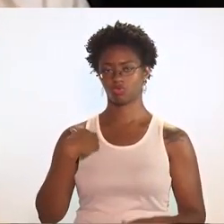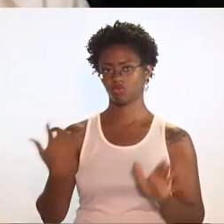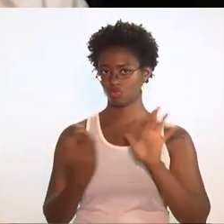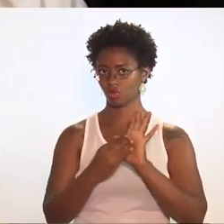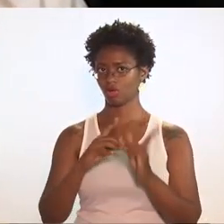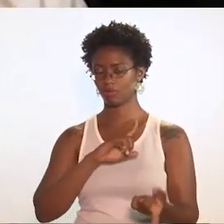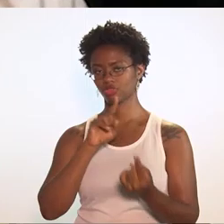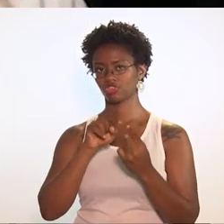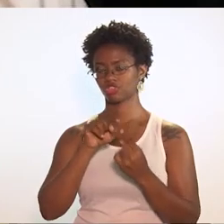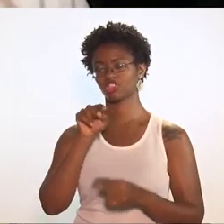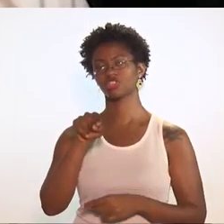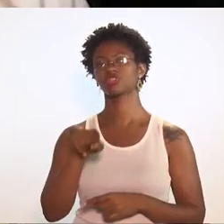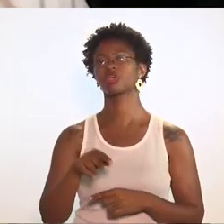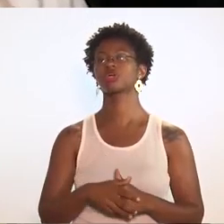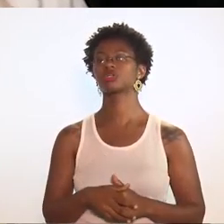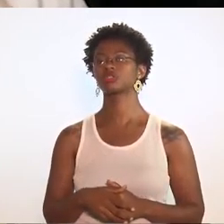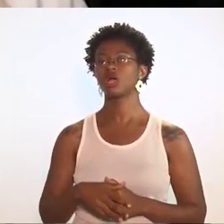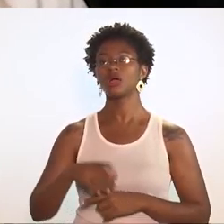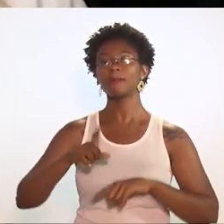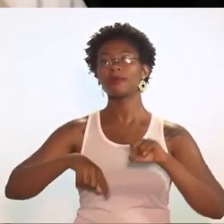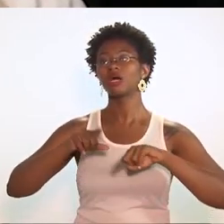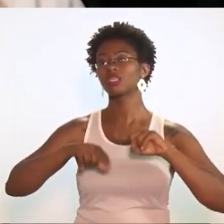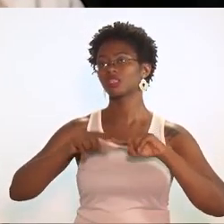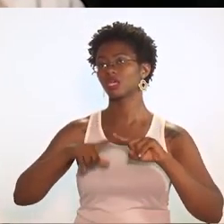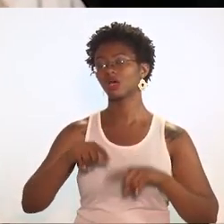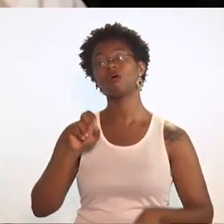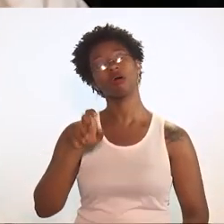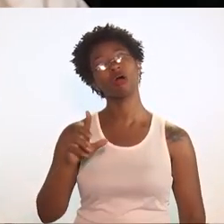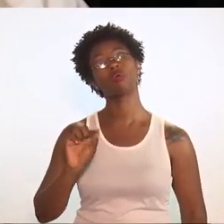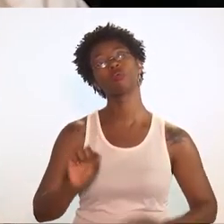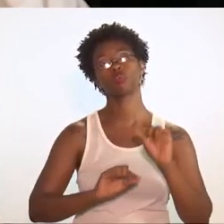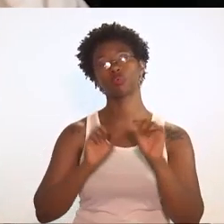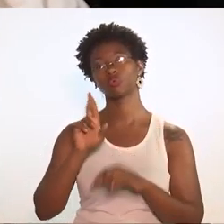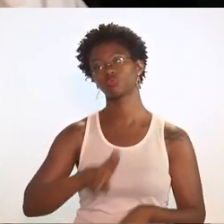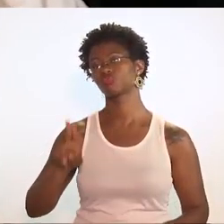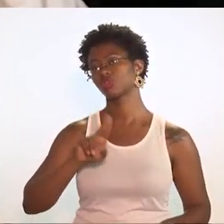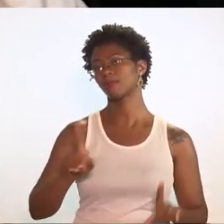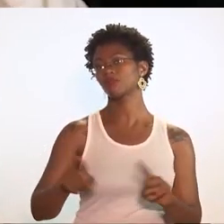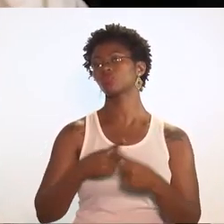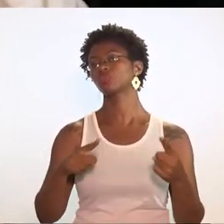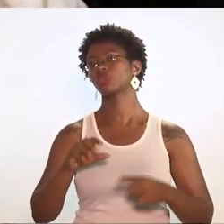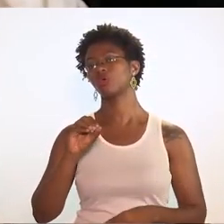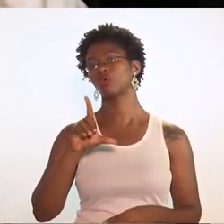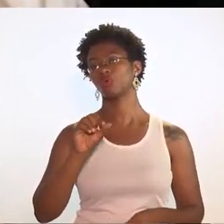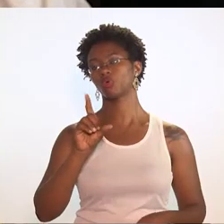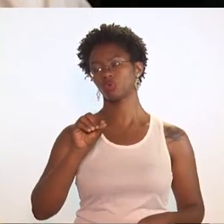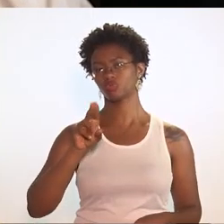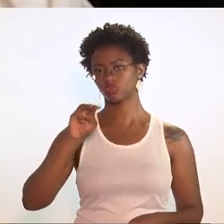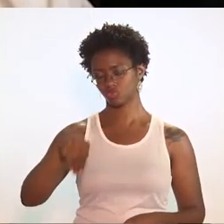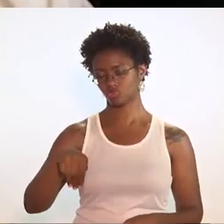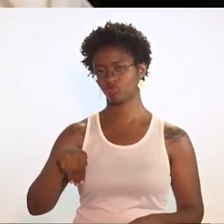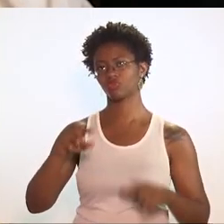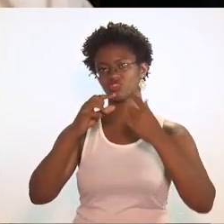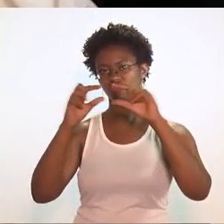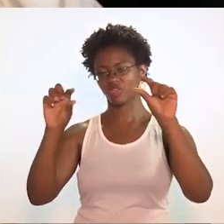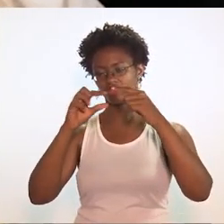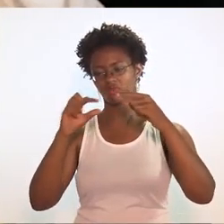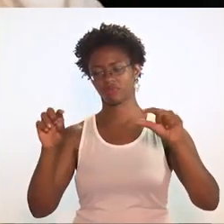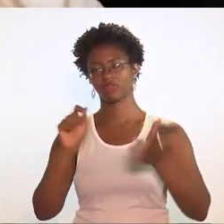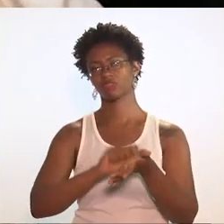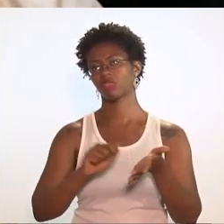cultura. E um dos objetivos do projeto é exatamente o reforço da identidade, não é isso? Então, aí escrevi